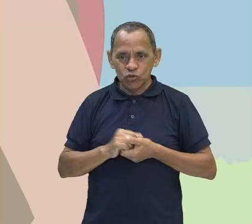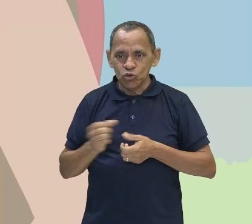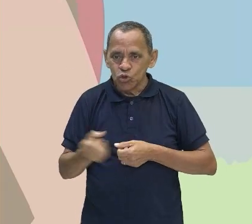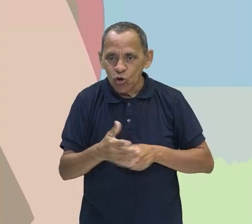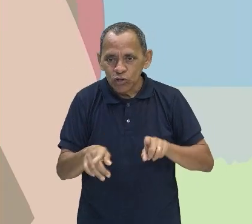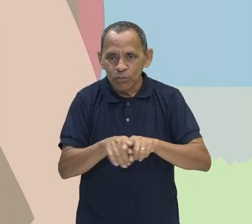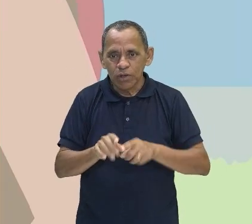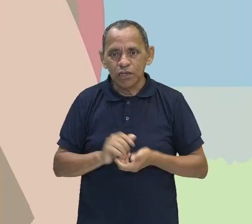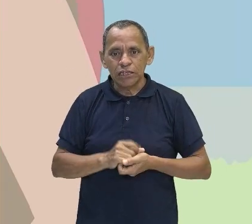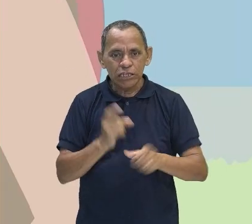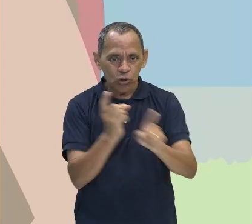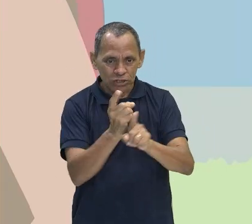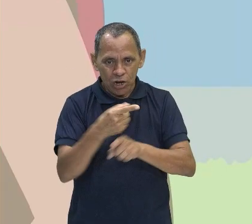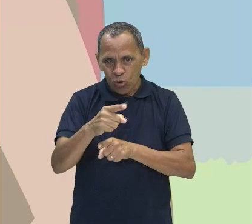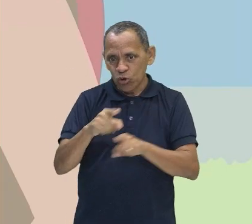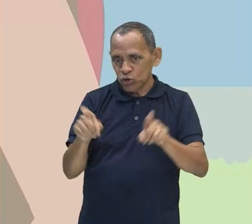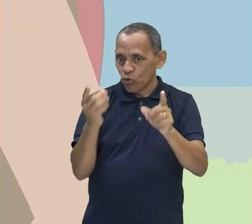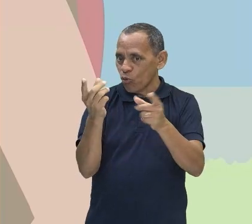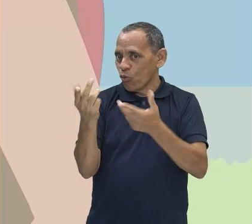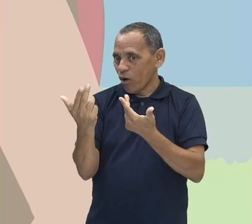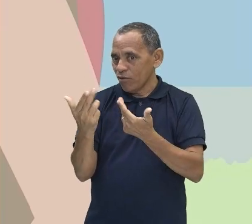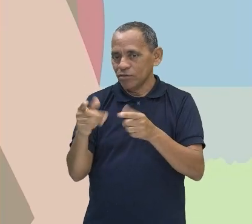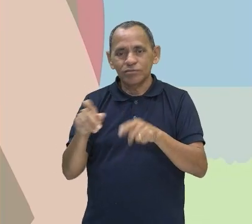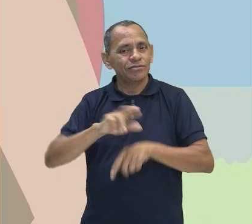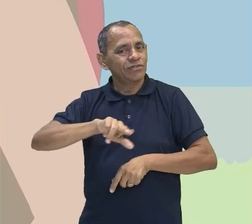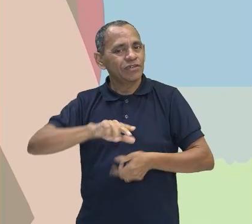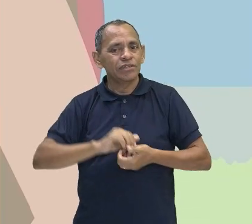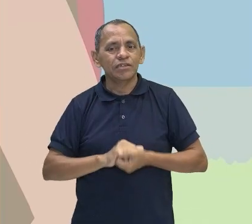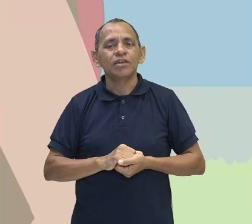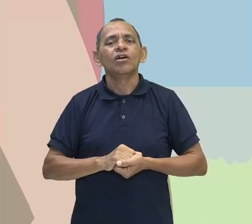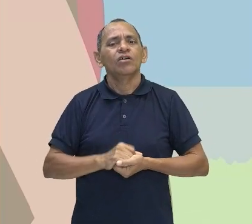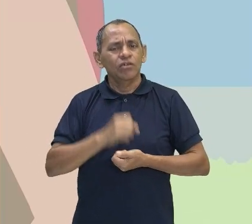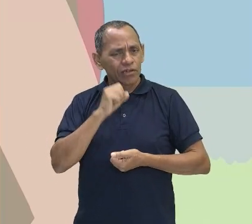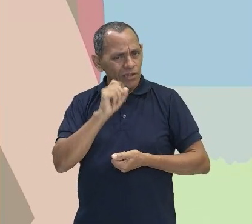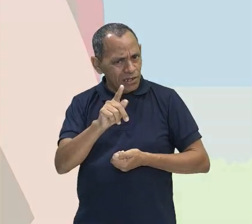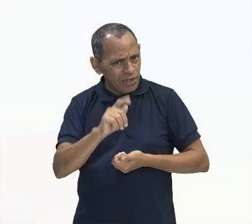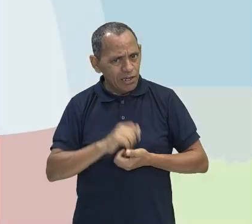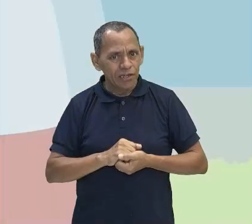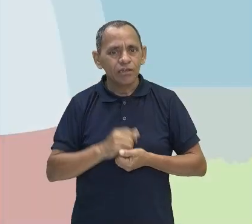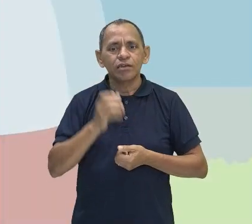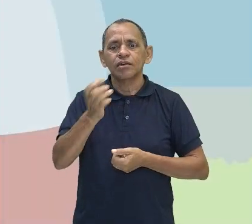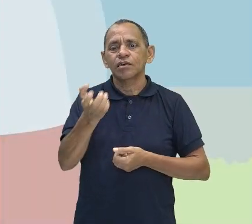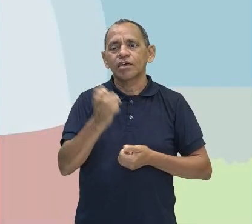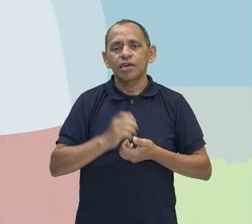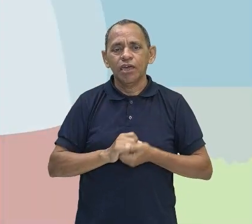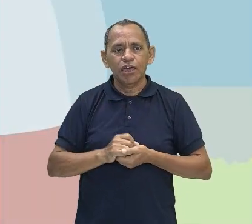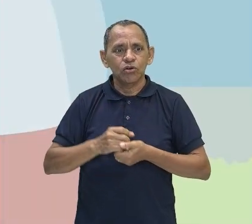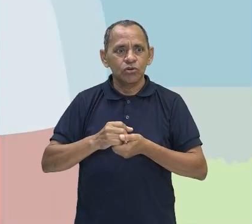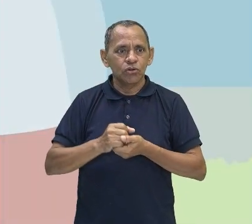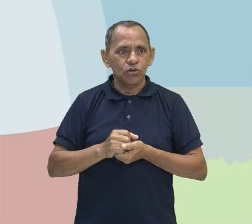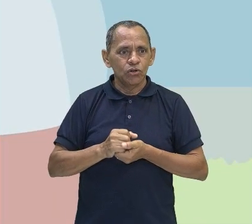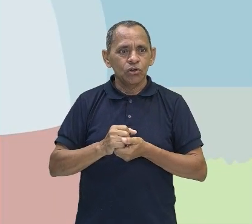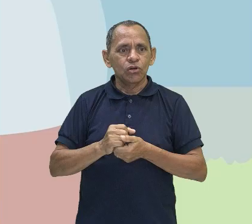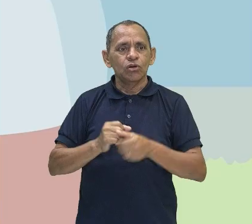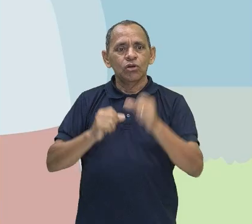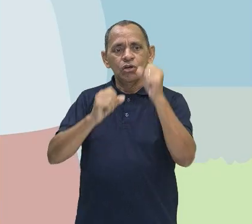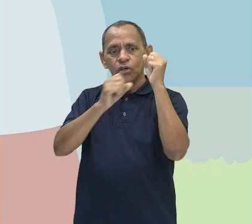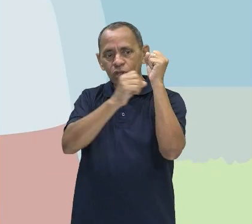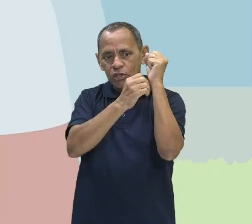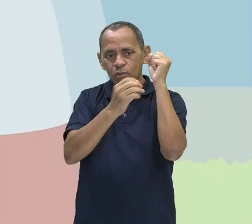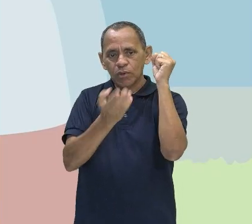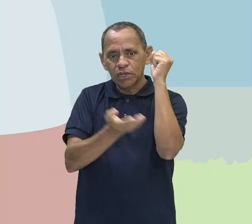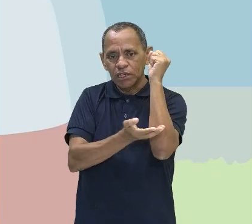hein? Tá bem, Marcelo, vou levar. Quero um tambaqui grande. Senhor José, já provou o